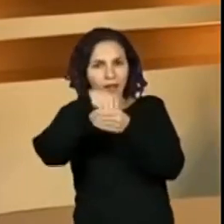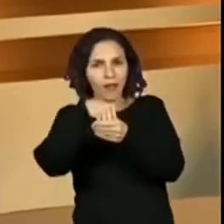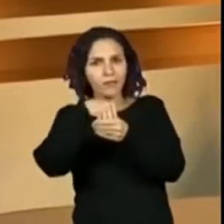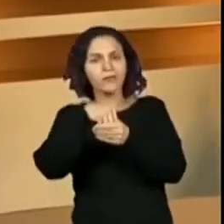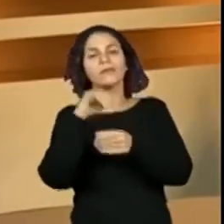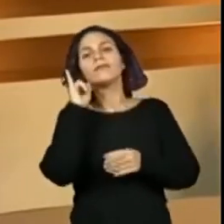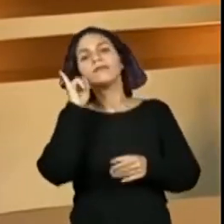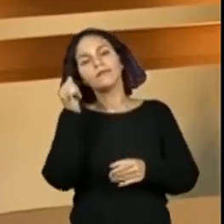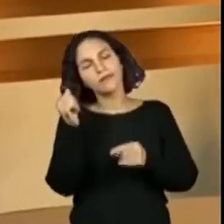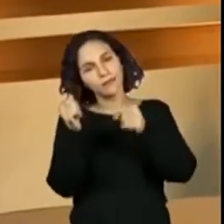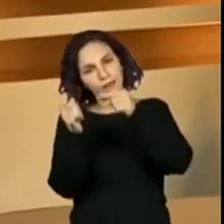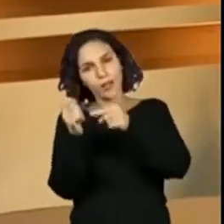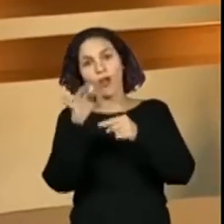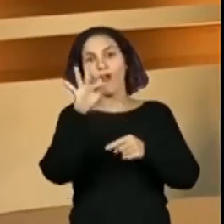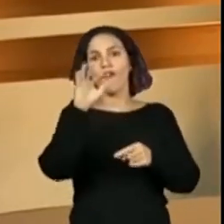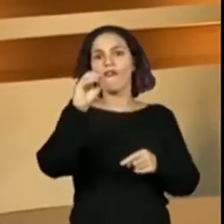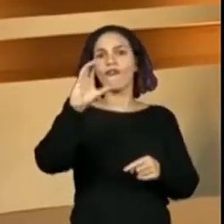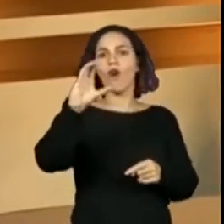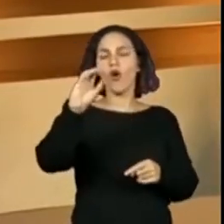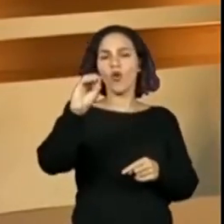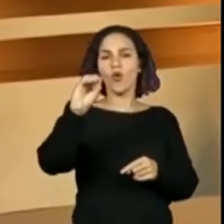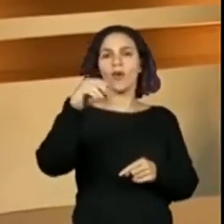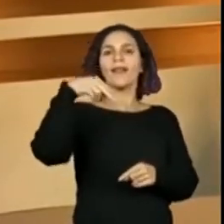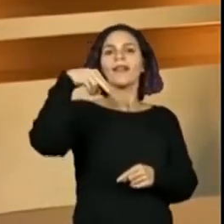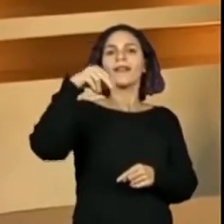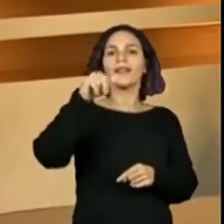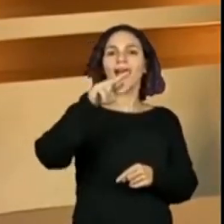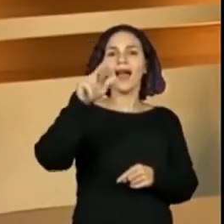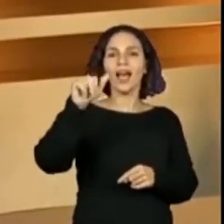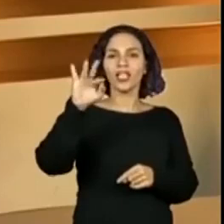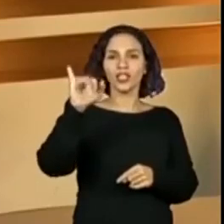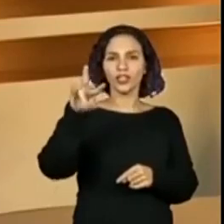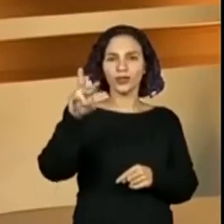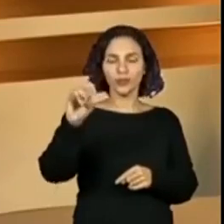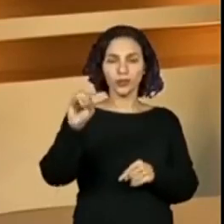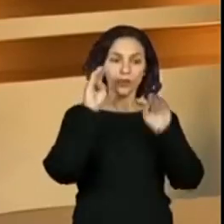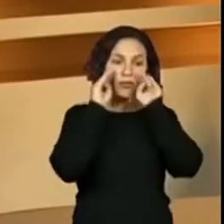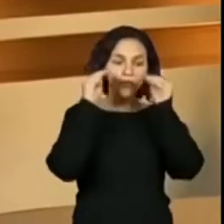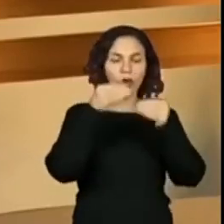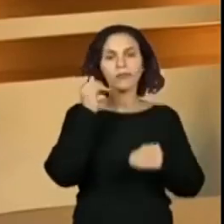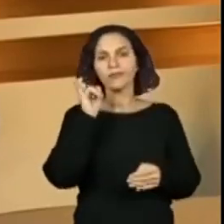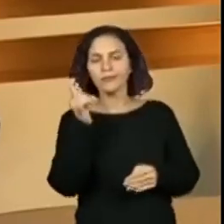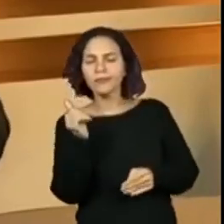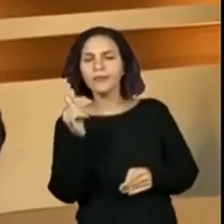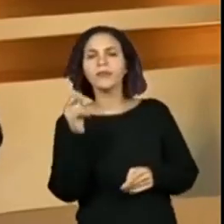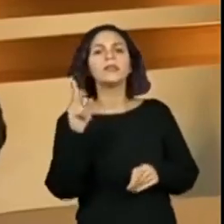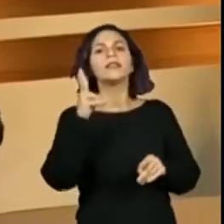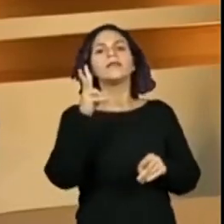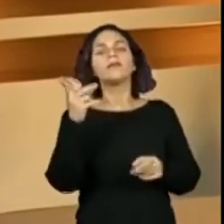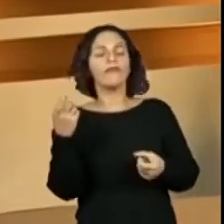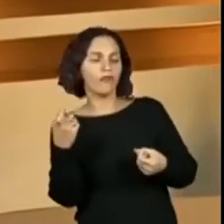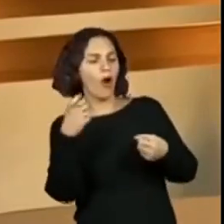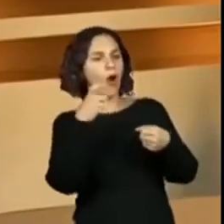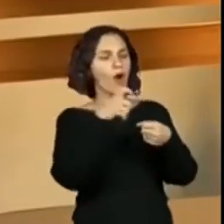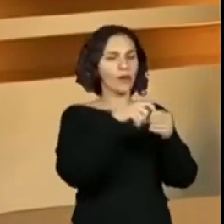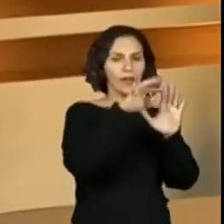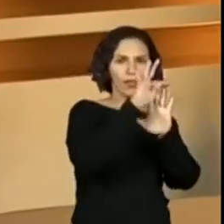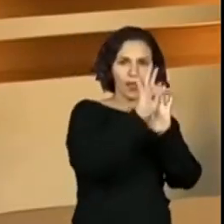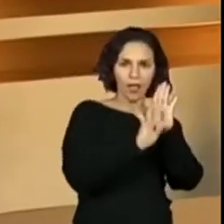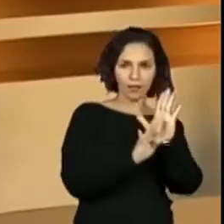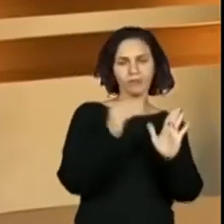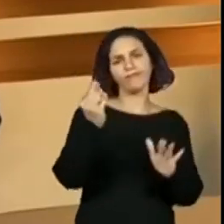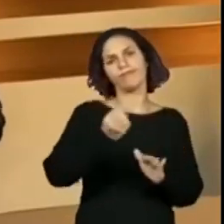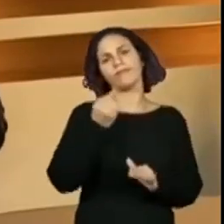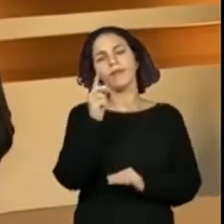foco narrativo, como uma retomada, né? Sempre é interessante, pontual, nós